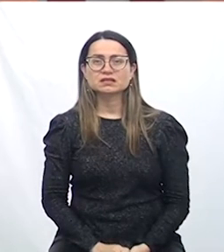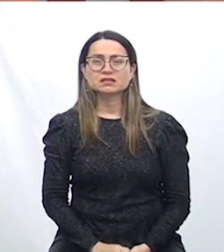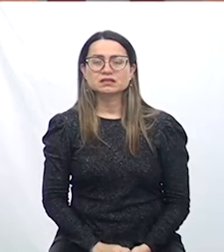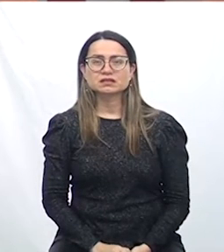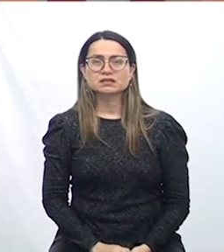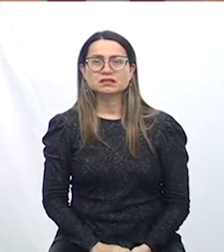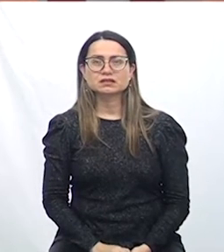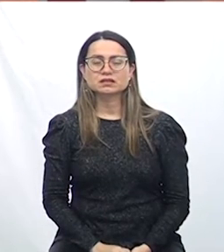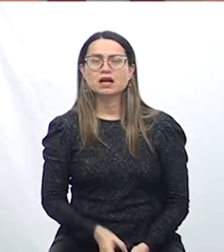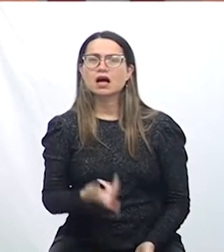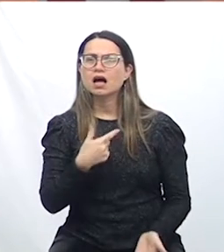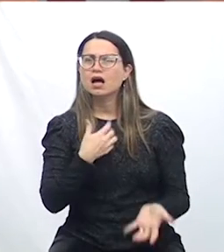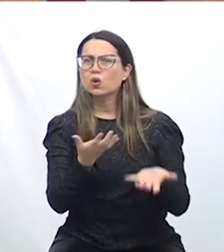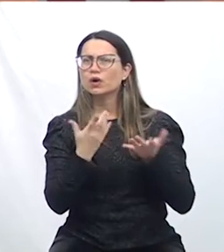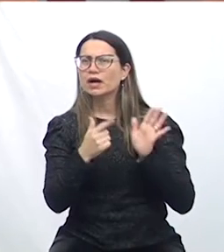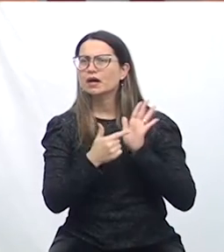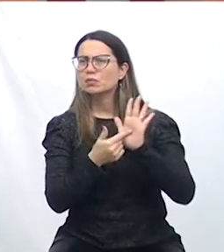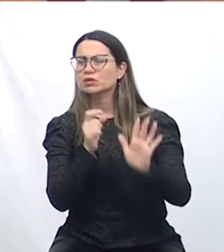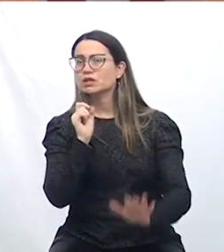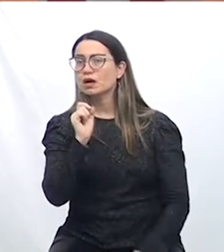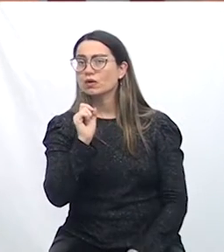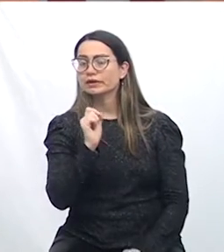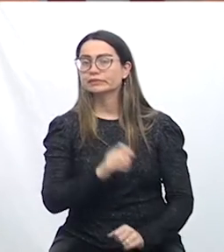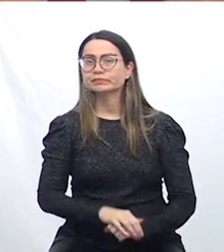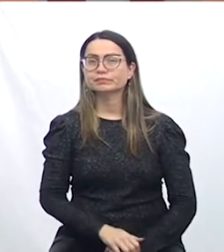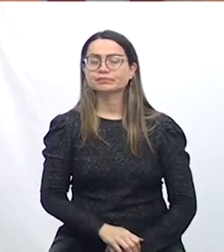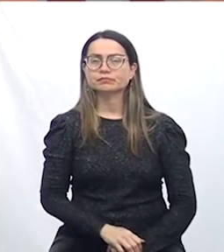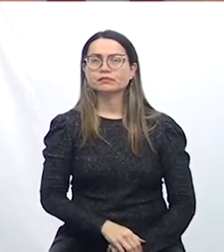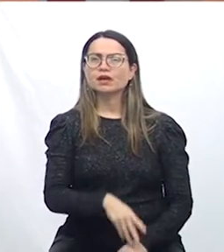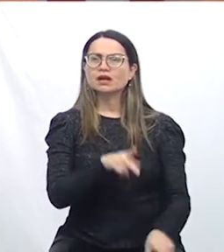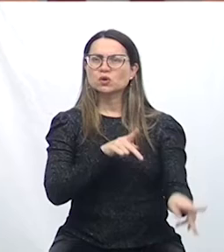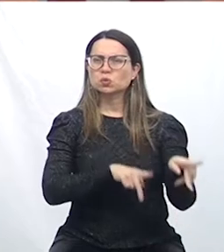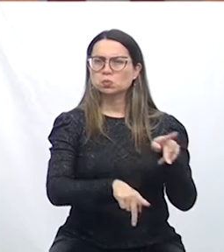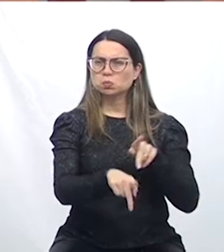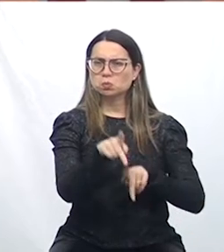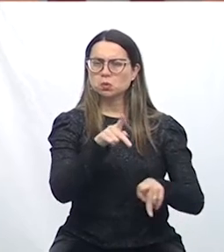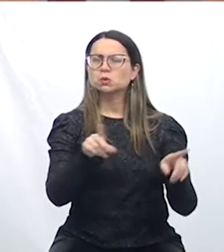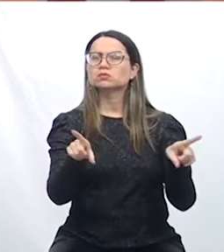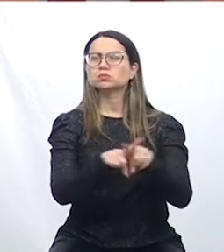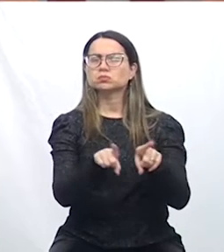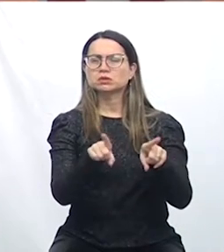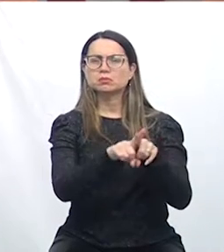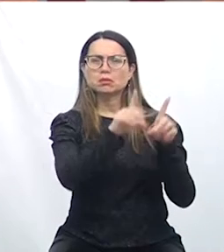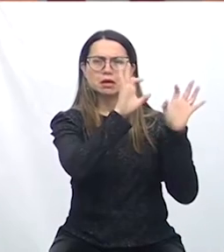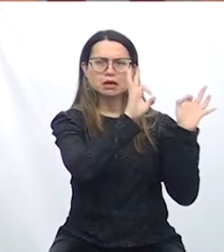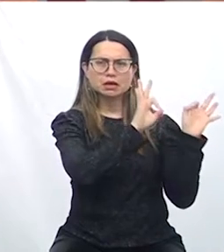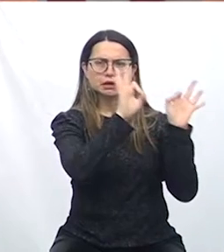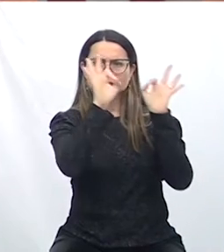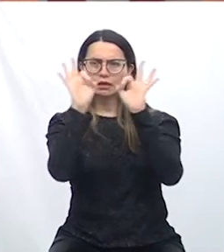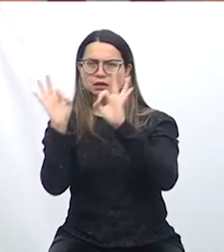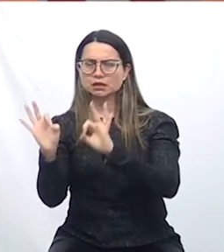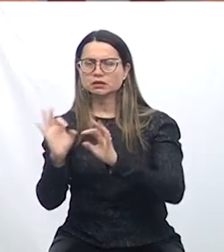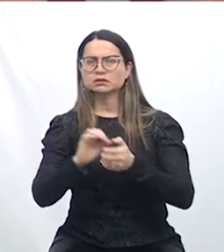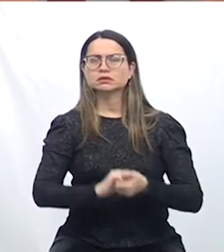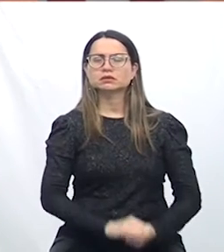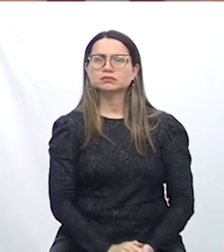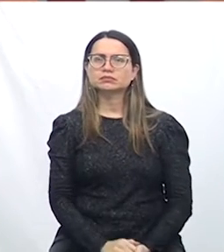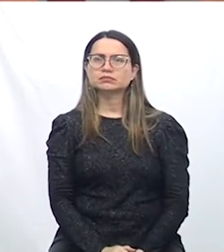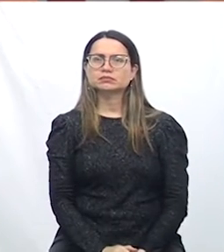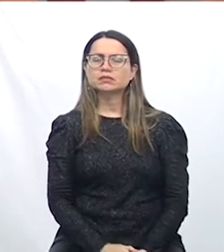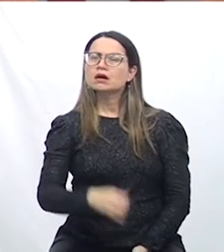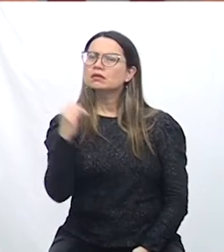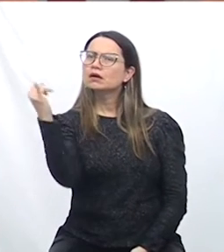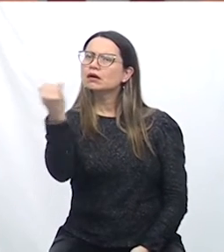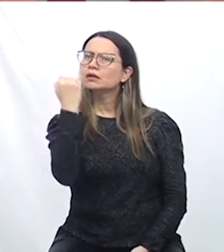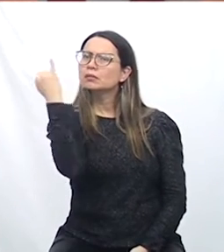Queria só destacar, senhores vereadores, ao nosso povo que nos acompanha, a importância de